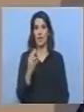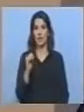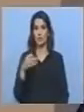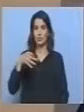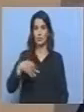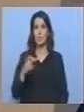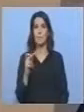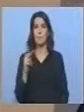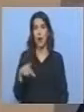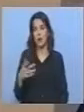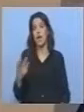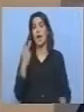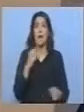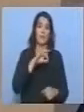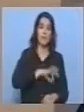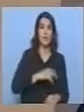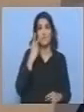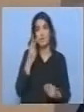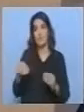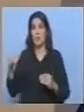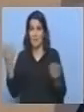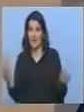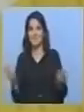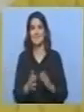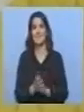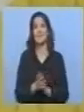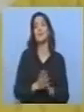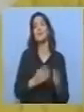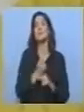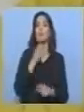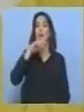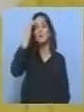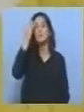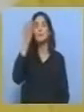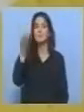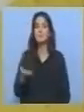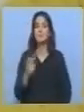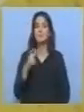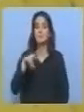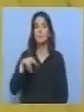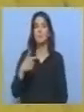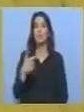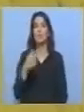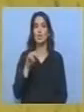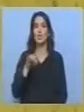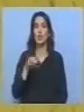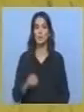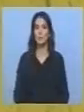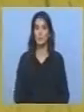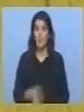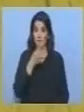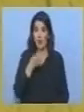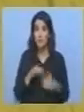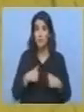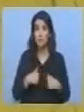temos vidas também, para além das nossas profissões. Dentro daquilo que nós podemos conhecer, António Cruz Serra, sim. Quero que eu fale sobre mim.